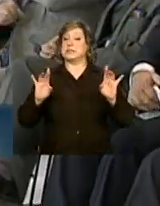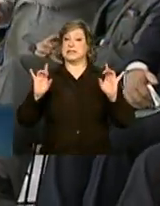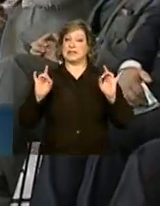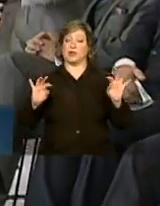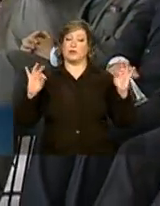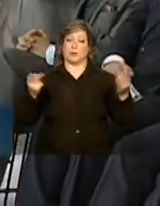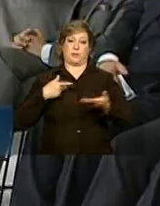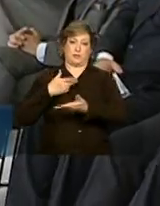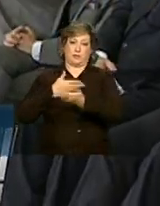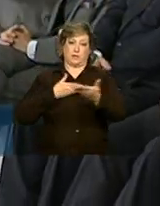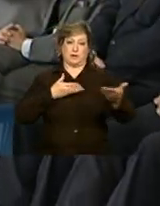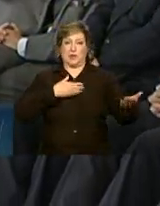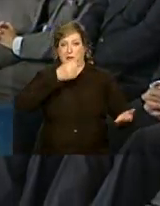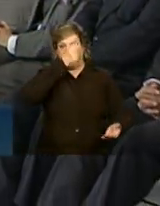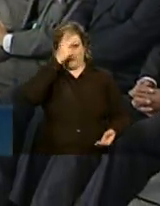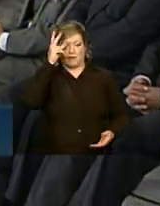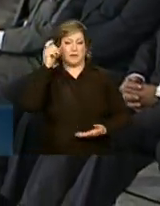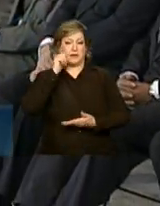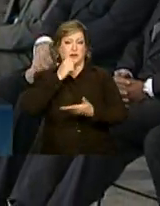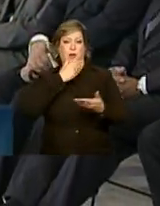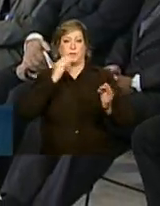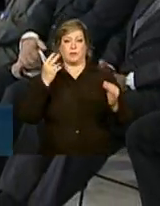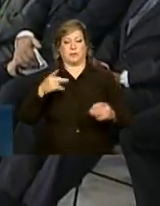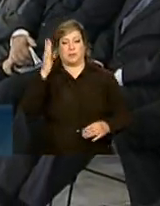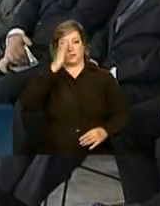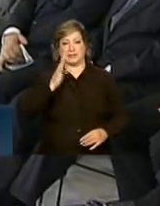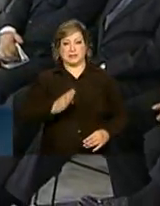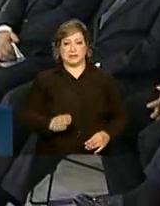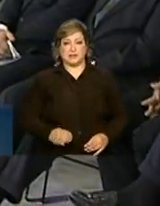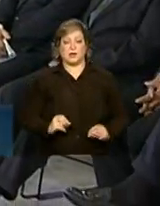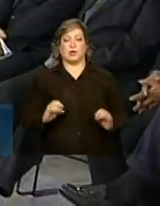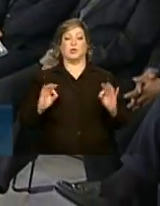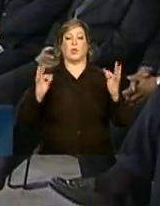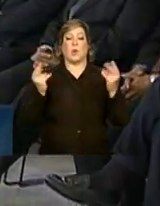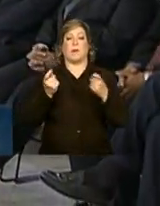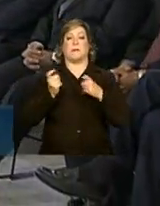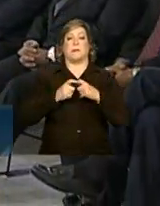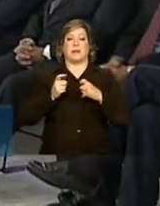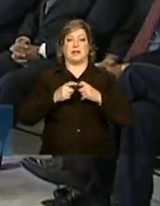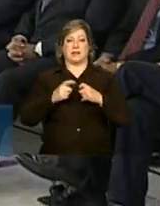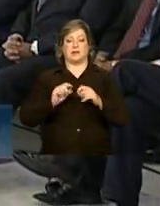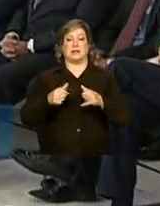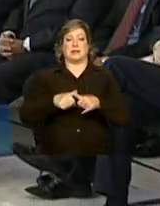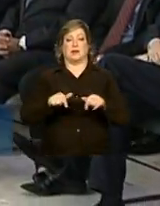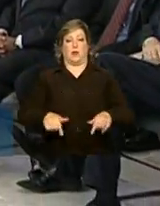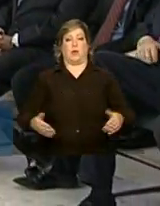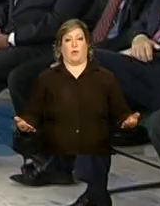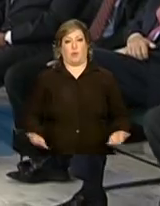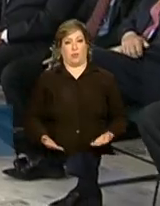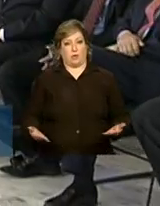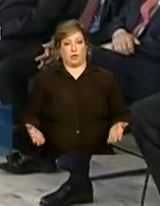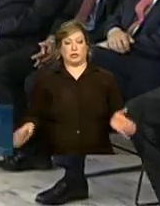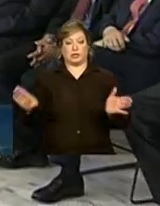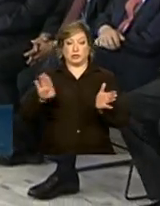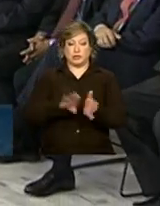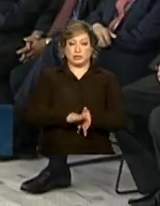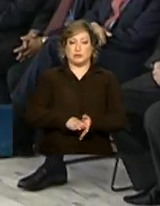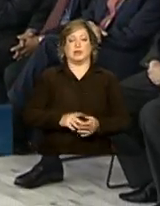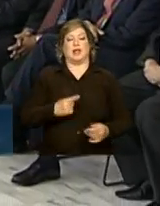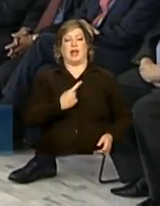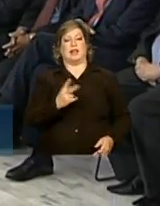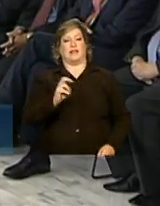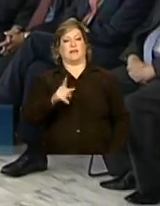todos os meus colegas prefeitos e prefeitas do Brasil e todos os médicos que estão aqui hoje chegando e cada vez